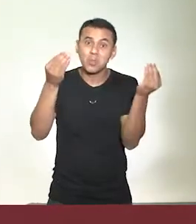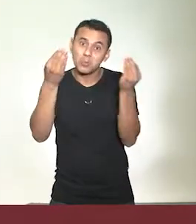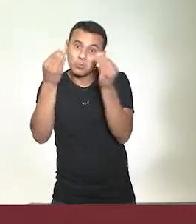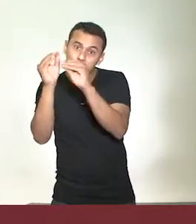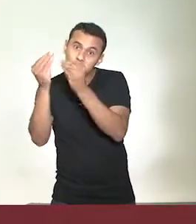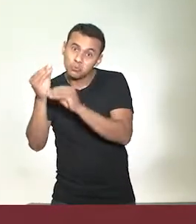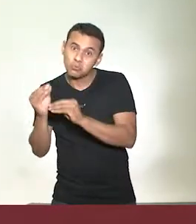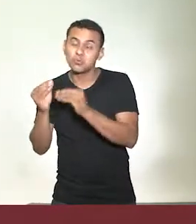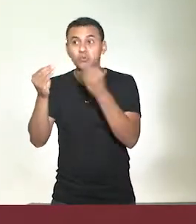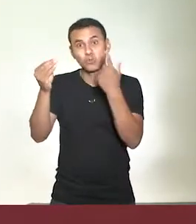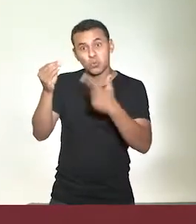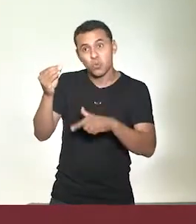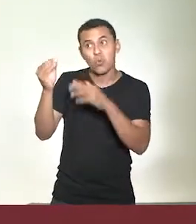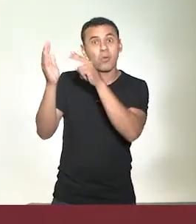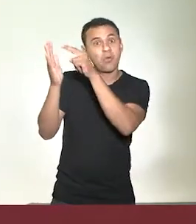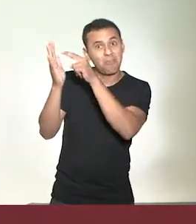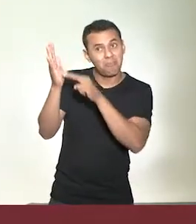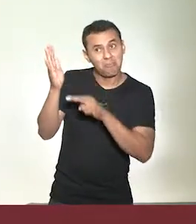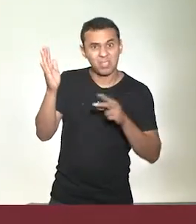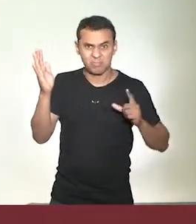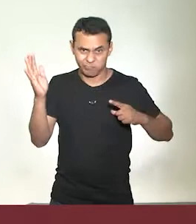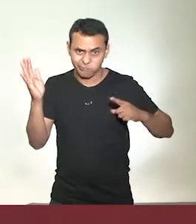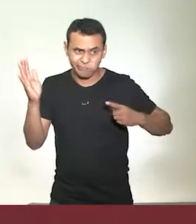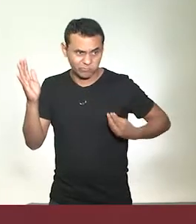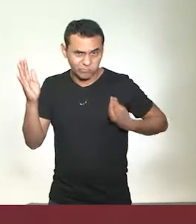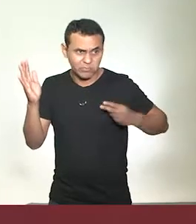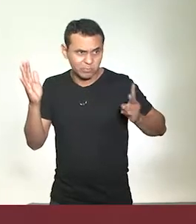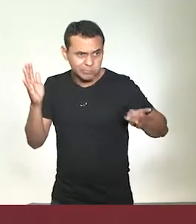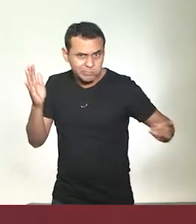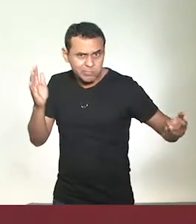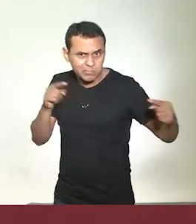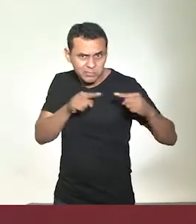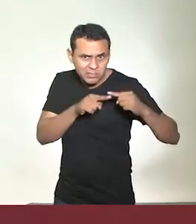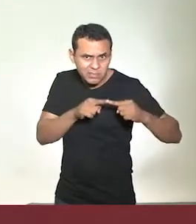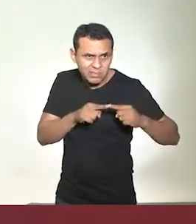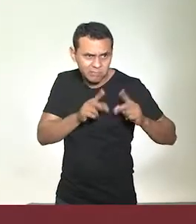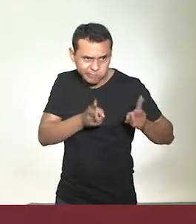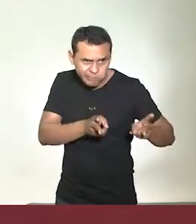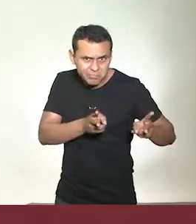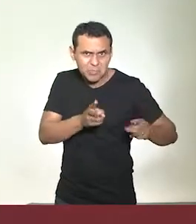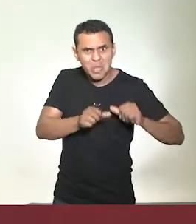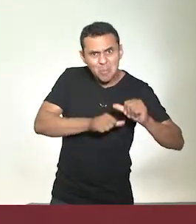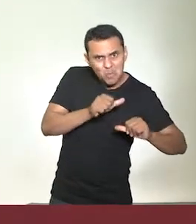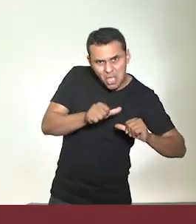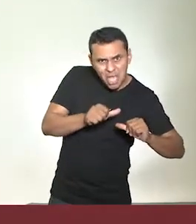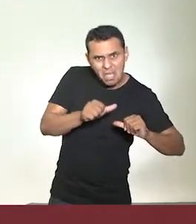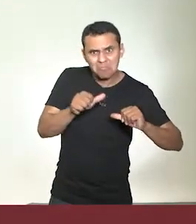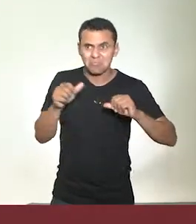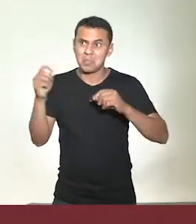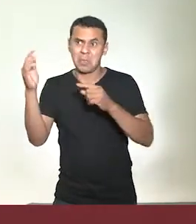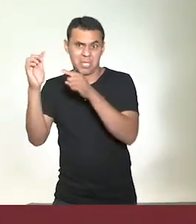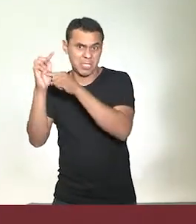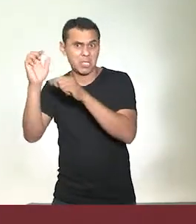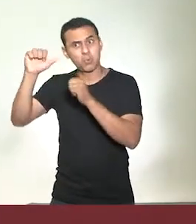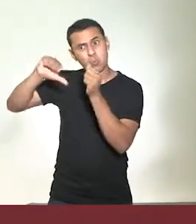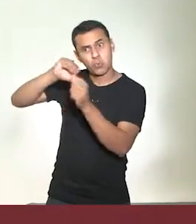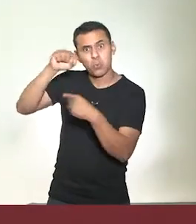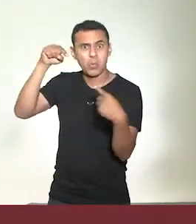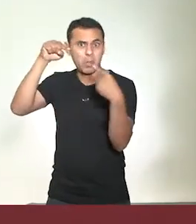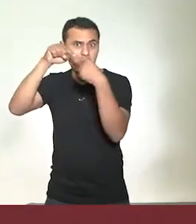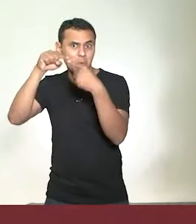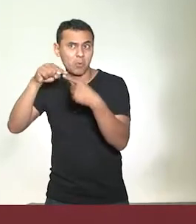ser revisitado é estruturado não é realizado e adaptado né